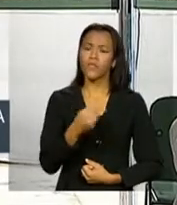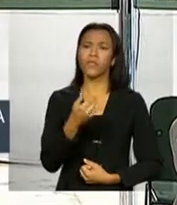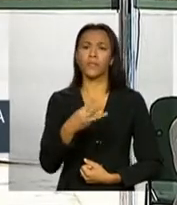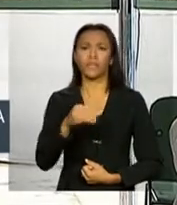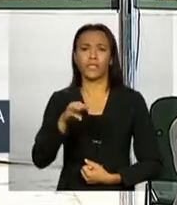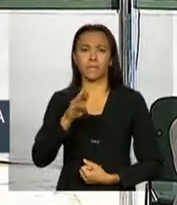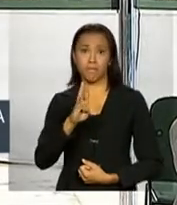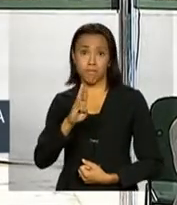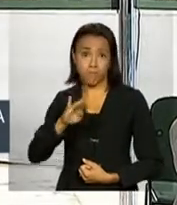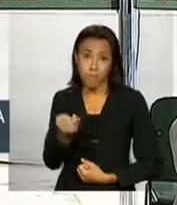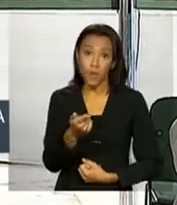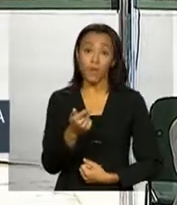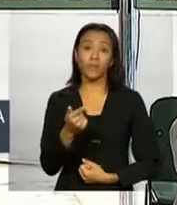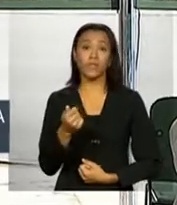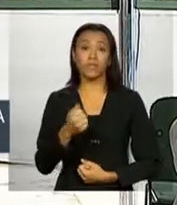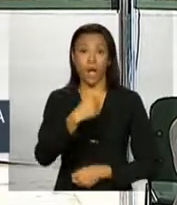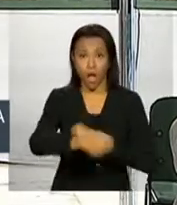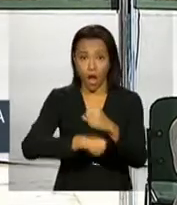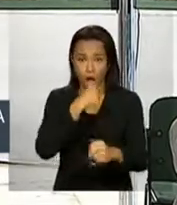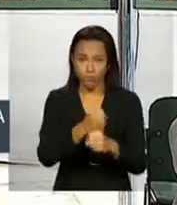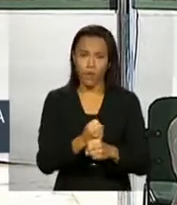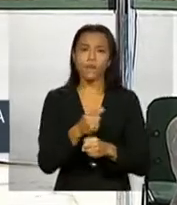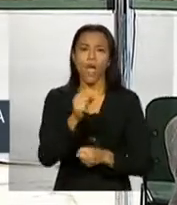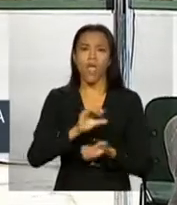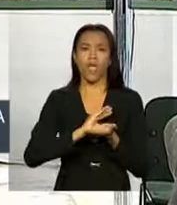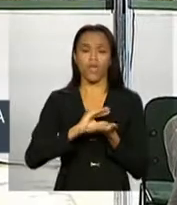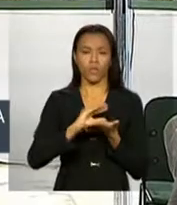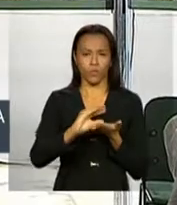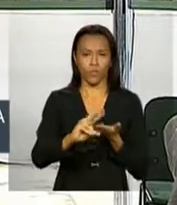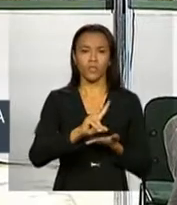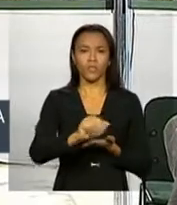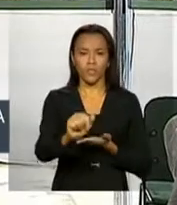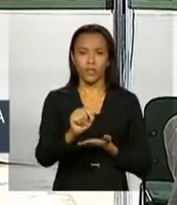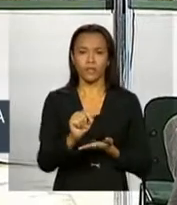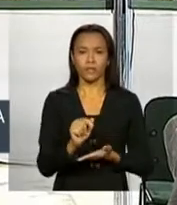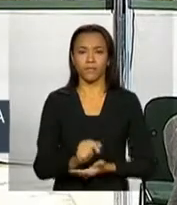anuais, que são os recursos que serão colocados